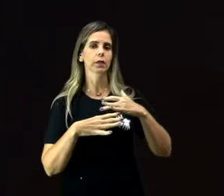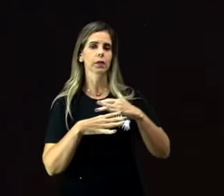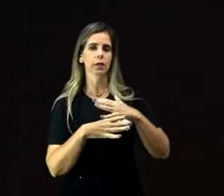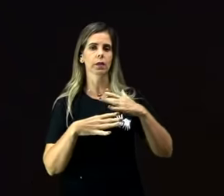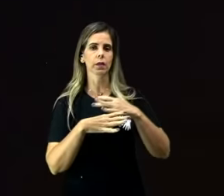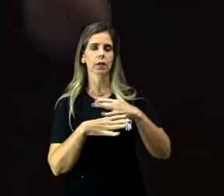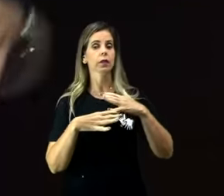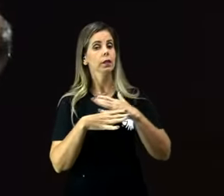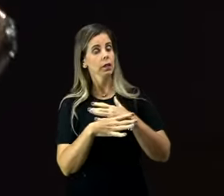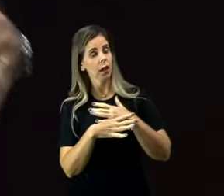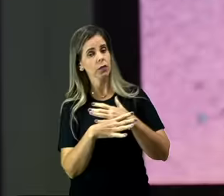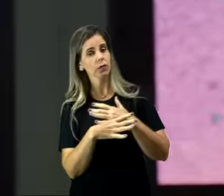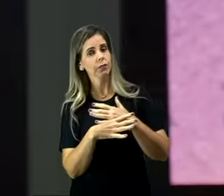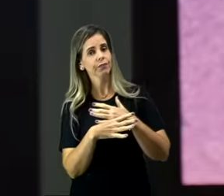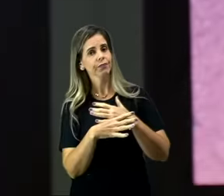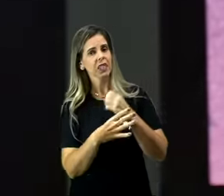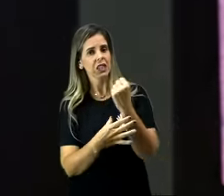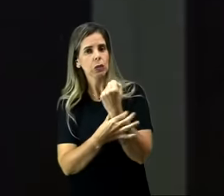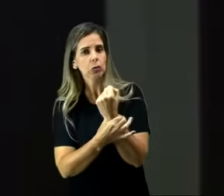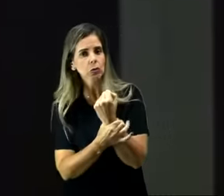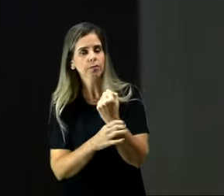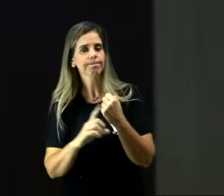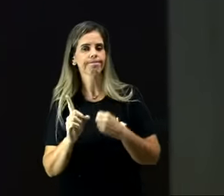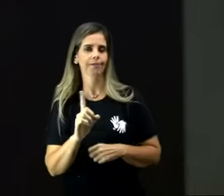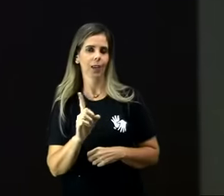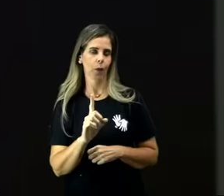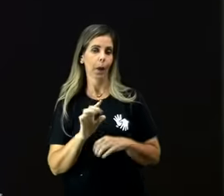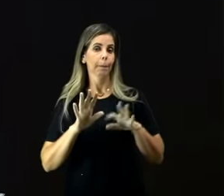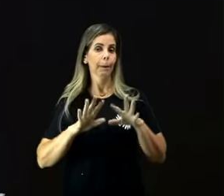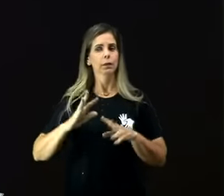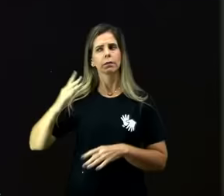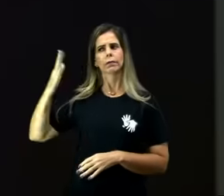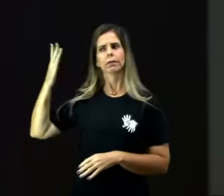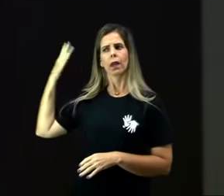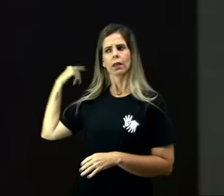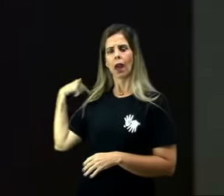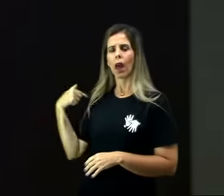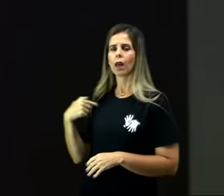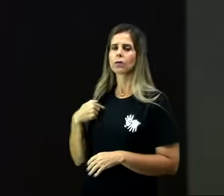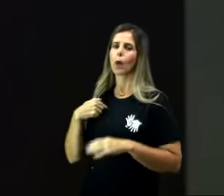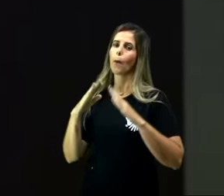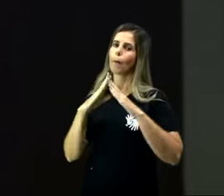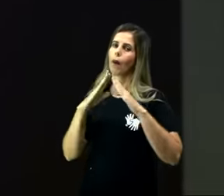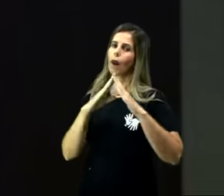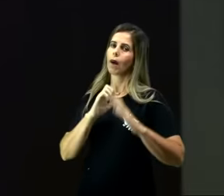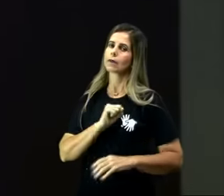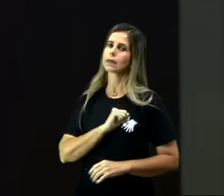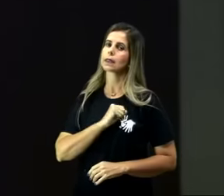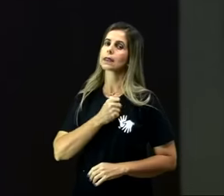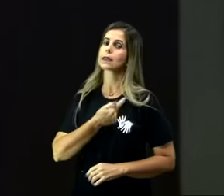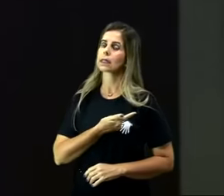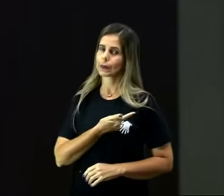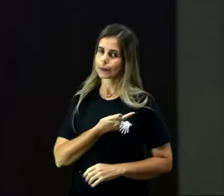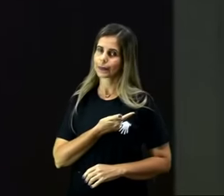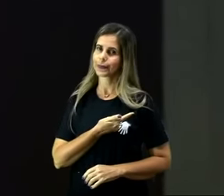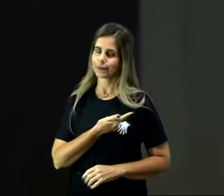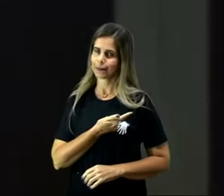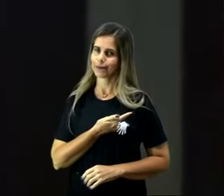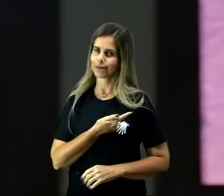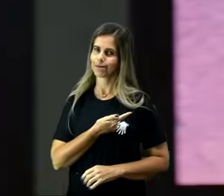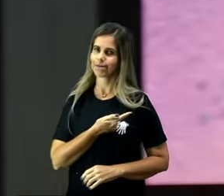minhas crianças podem correr à vontade. Mas eu sou do tempo que lá na Trindade, quem é de São Gonçalo, entendeu? Tá, já está rindo,